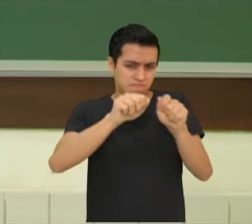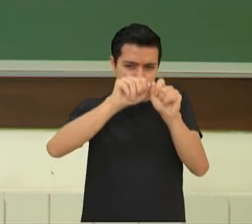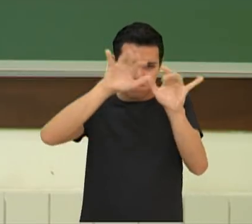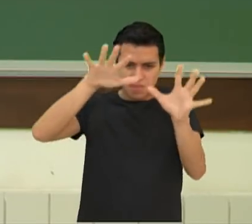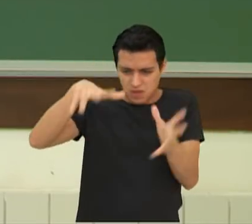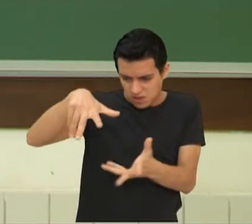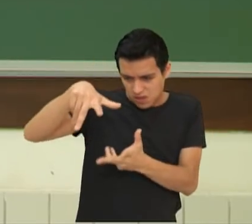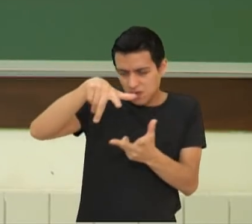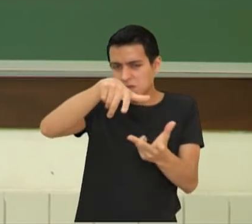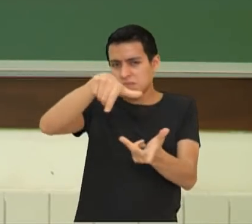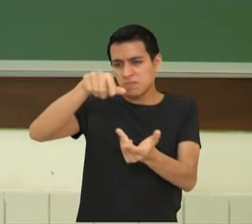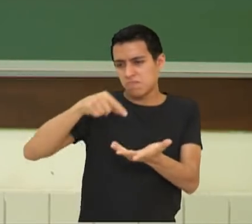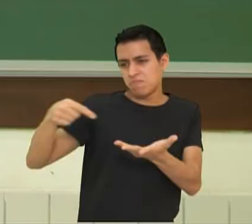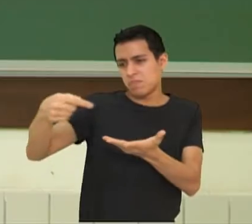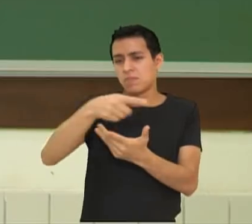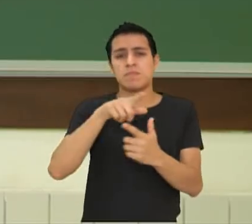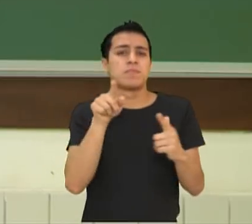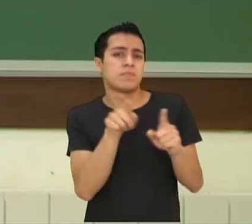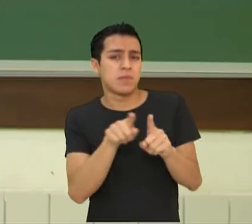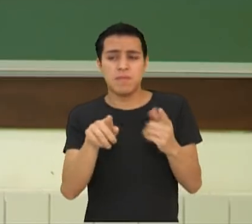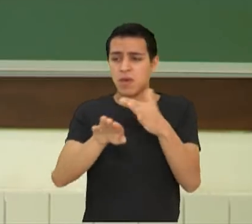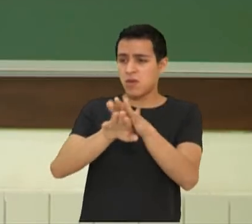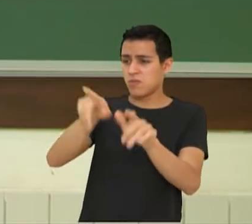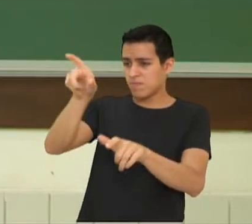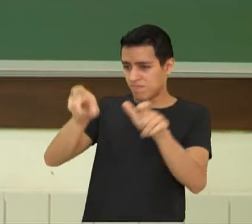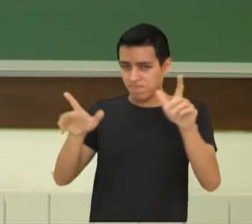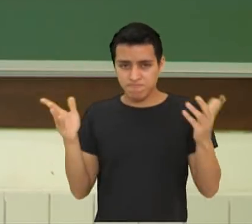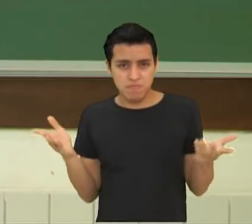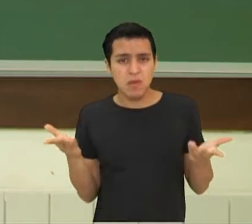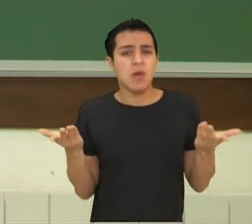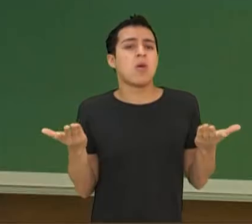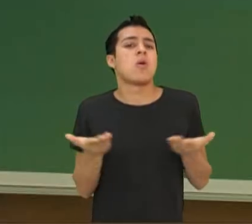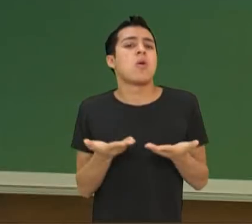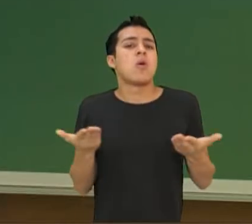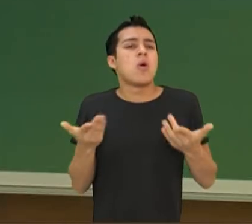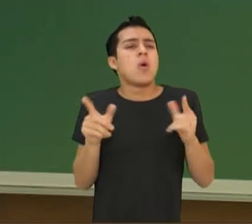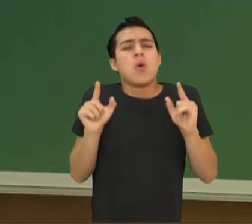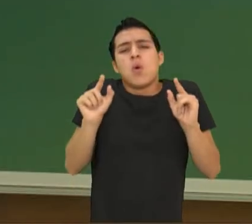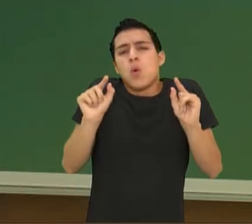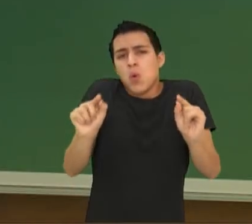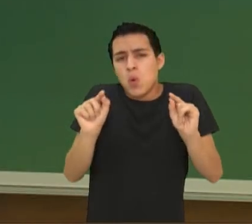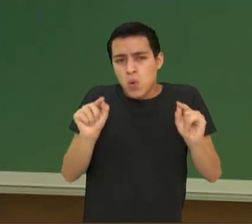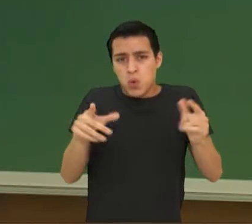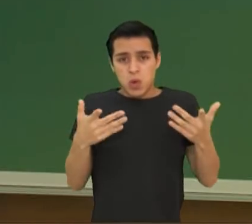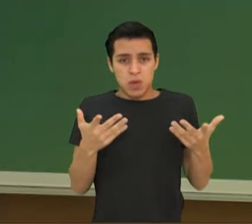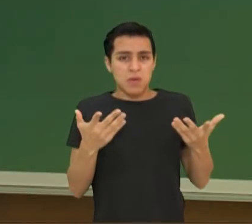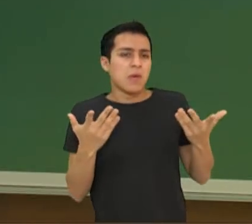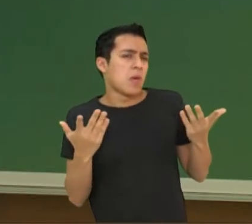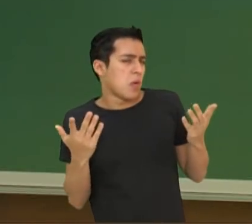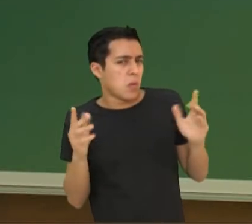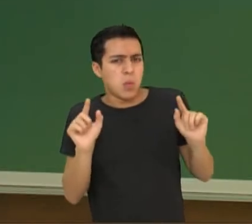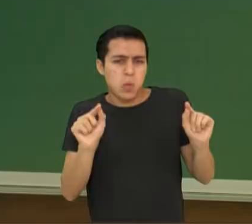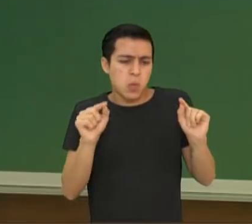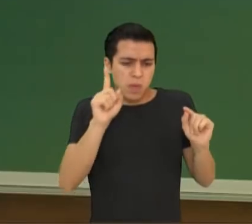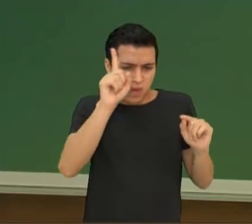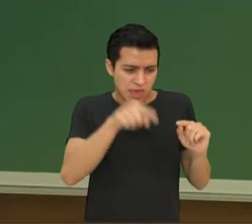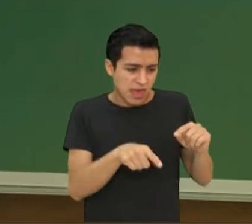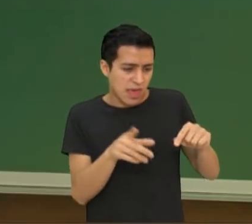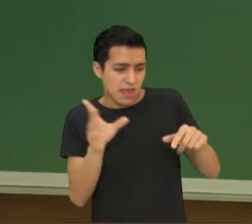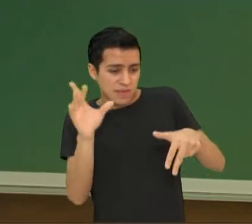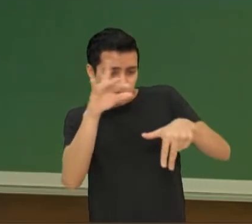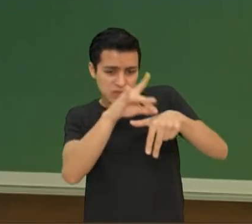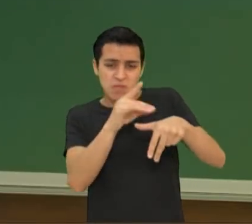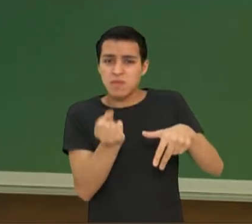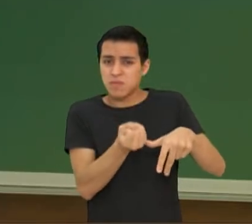no planeta Terra inteiro e também para o homem. Então, nós vamos ver que, apesar de serem parasitas e causarem